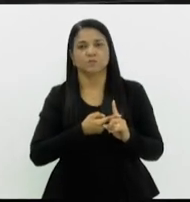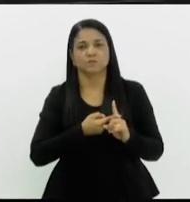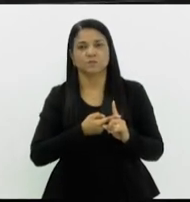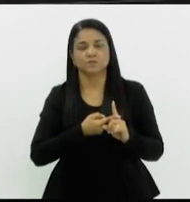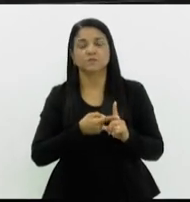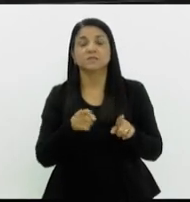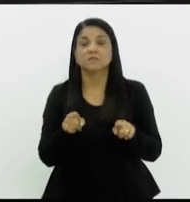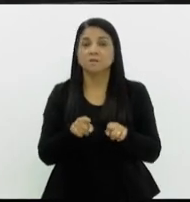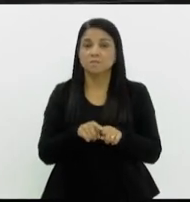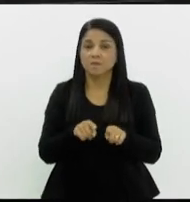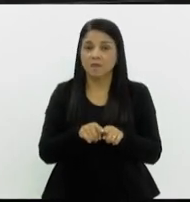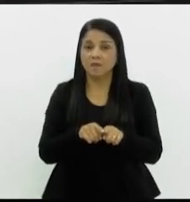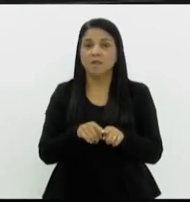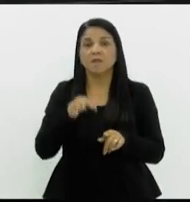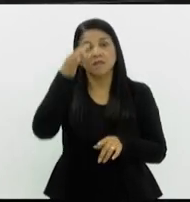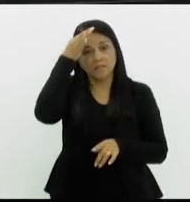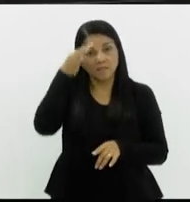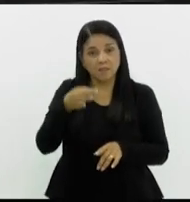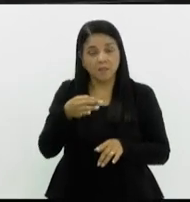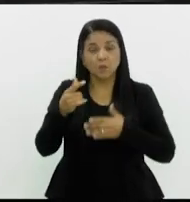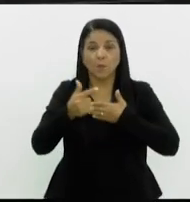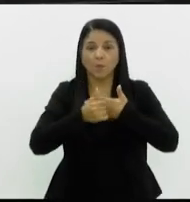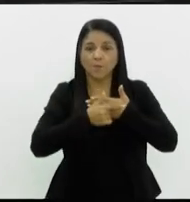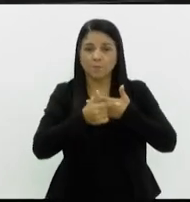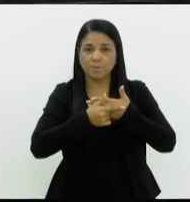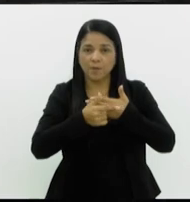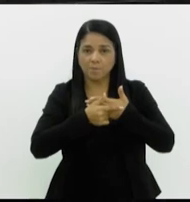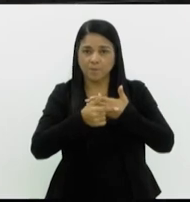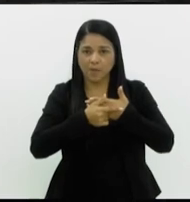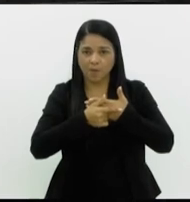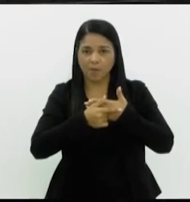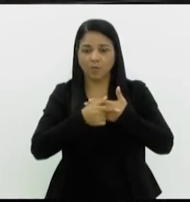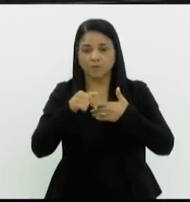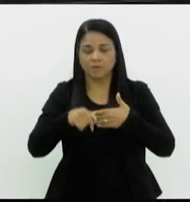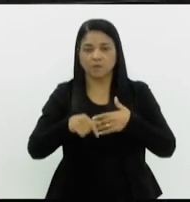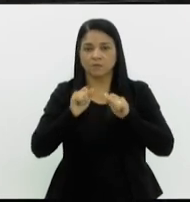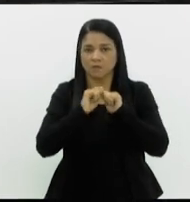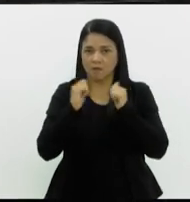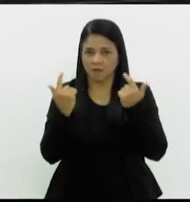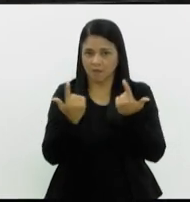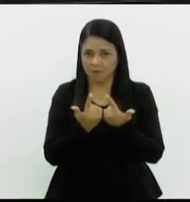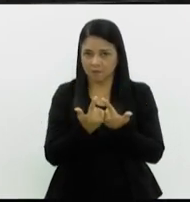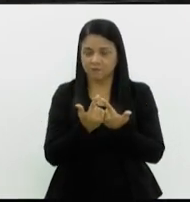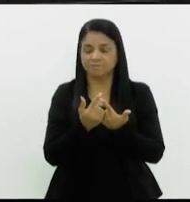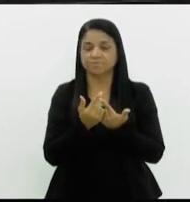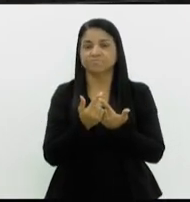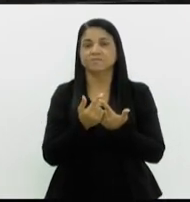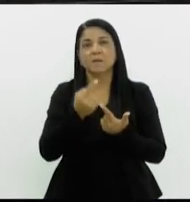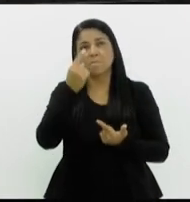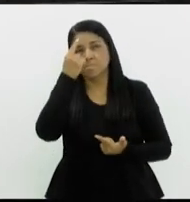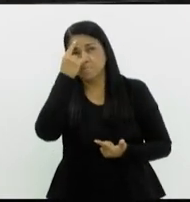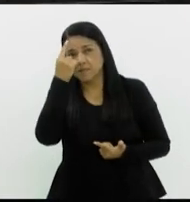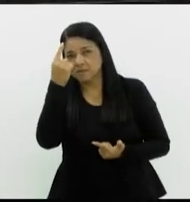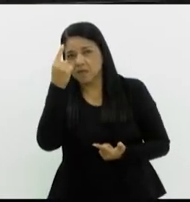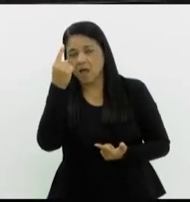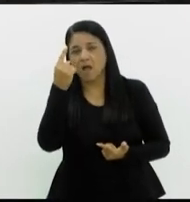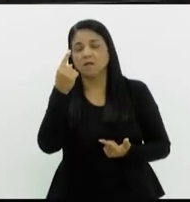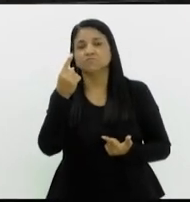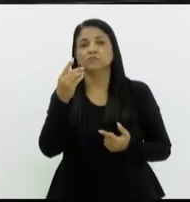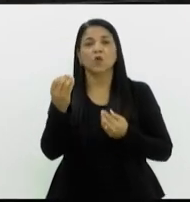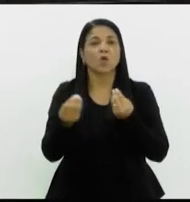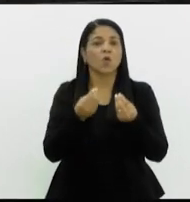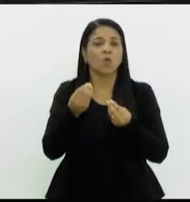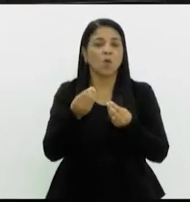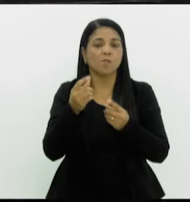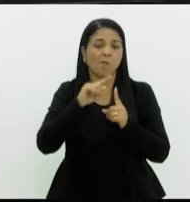e também entendendo o papel fundamental dessa Casa Legislativa em pensar em condições materiais para que